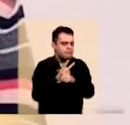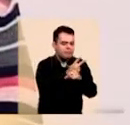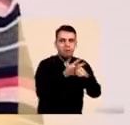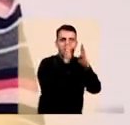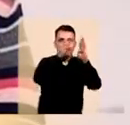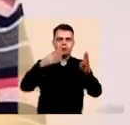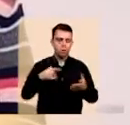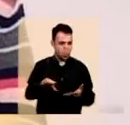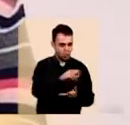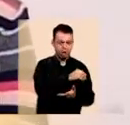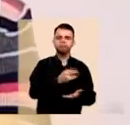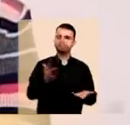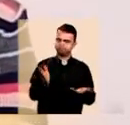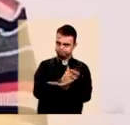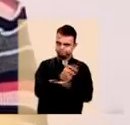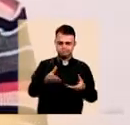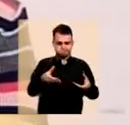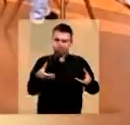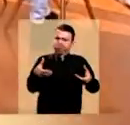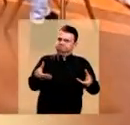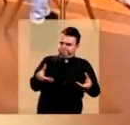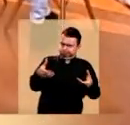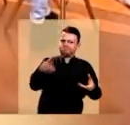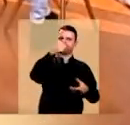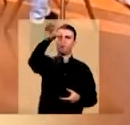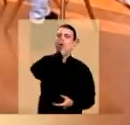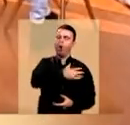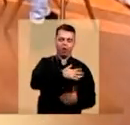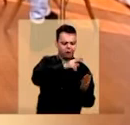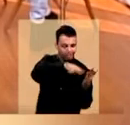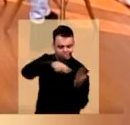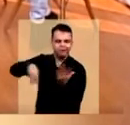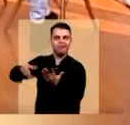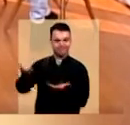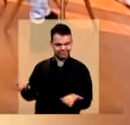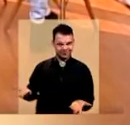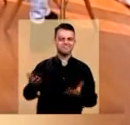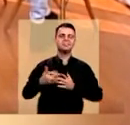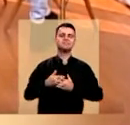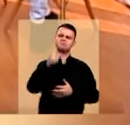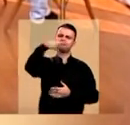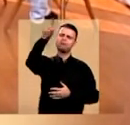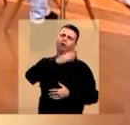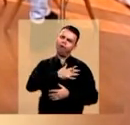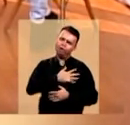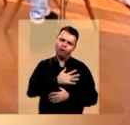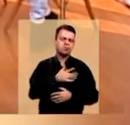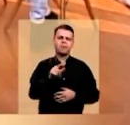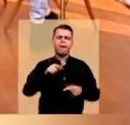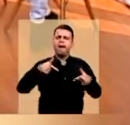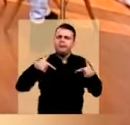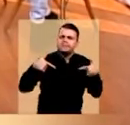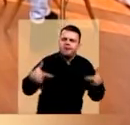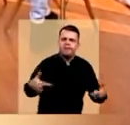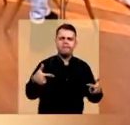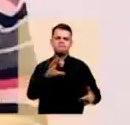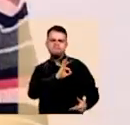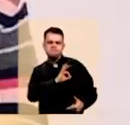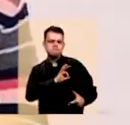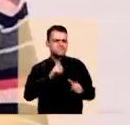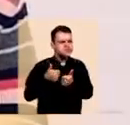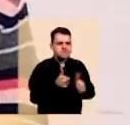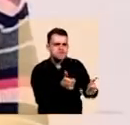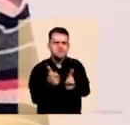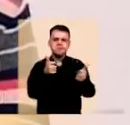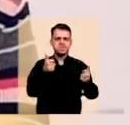coleção inteira. Mas são livros expressivos ali, né? São. E eles gostam, né? Gostam de ação, gostam